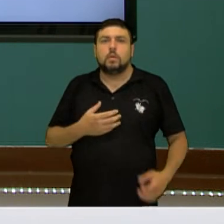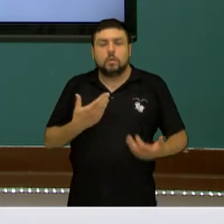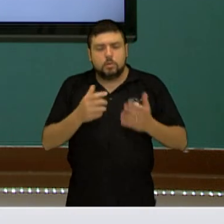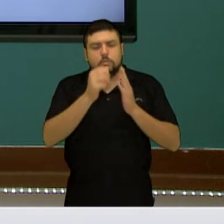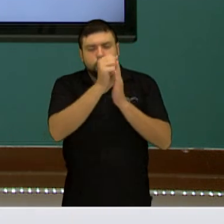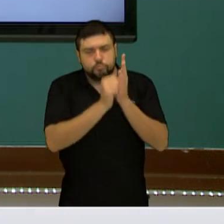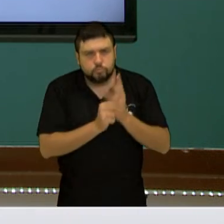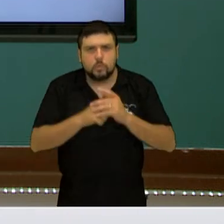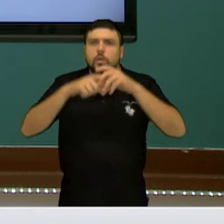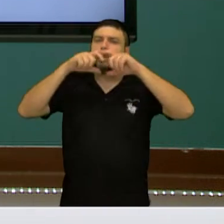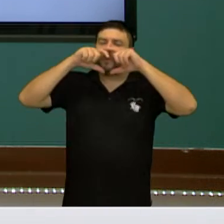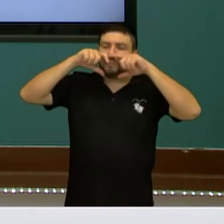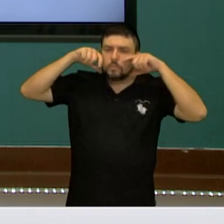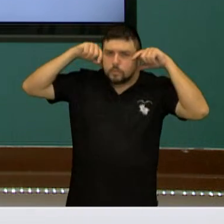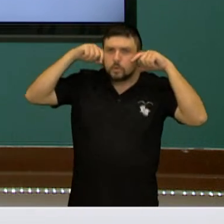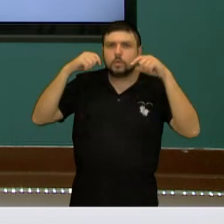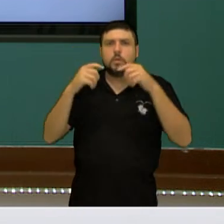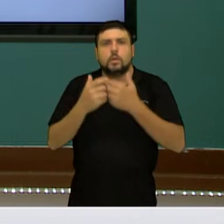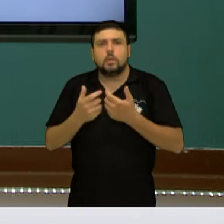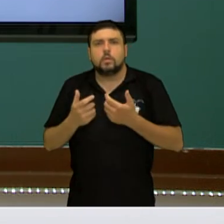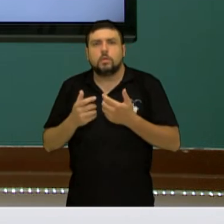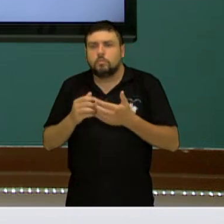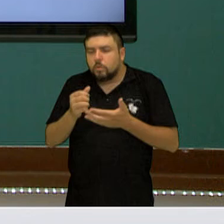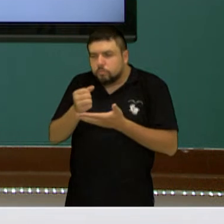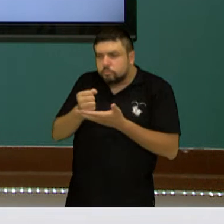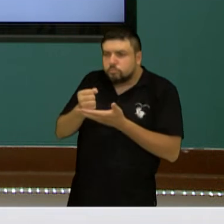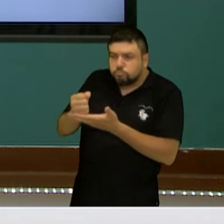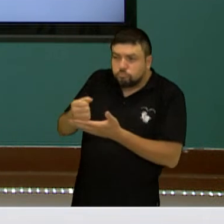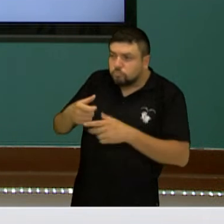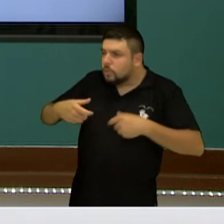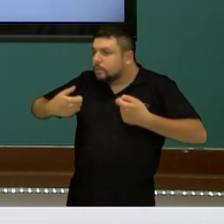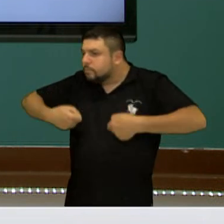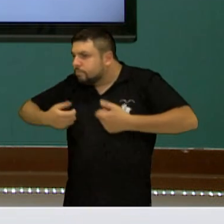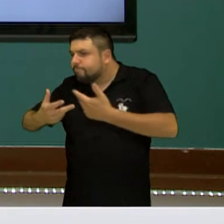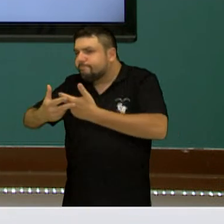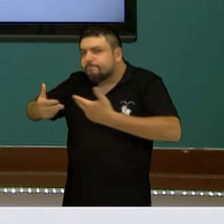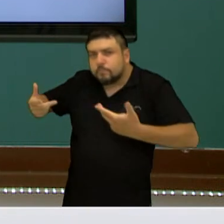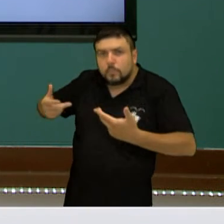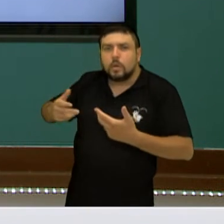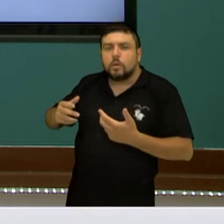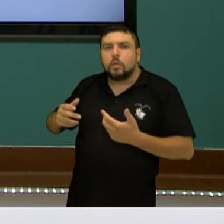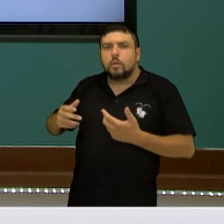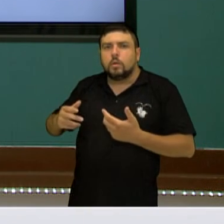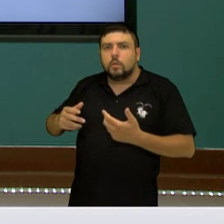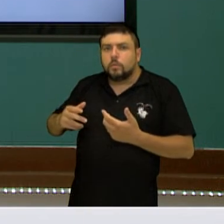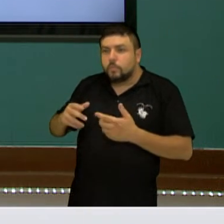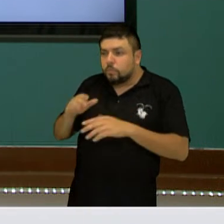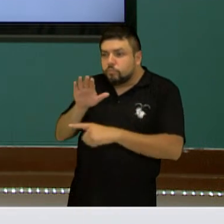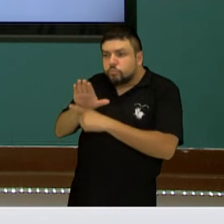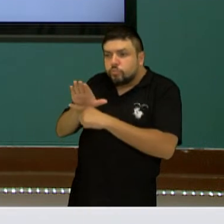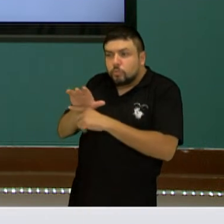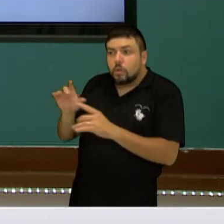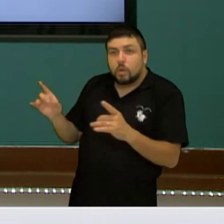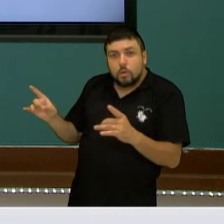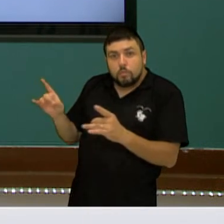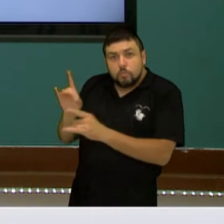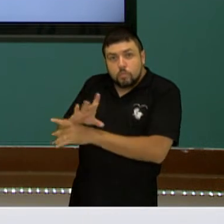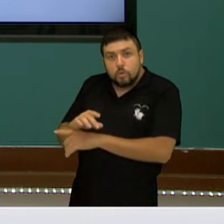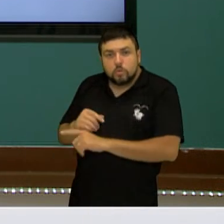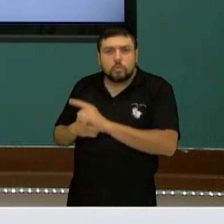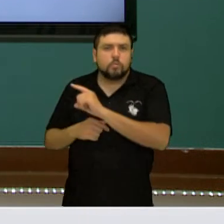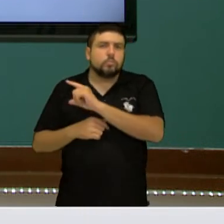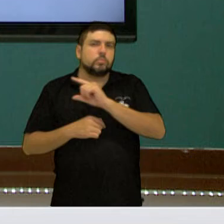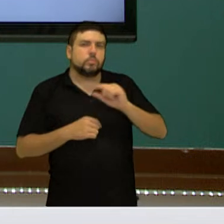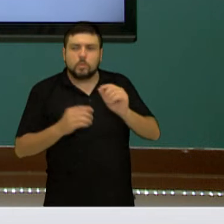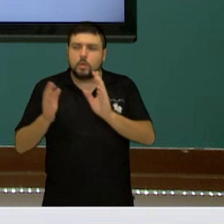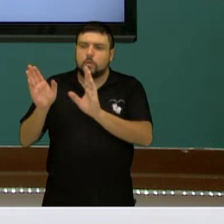usar máscara, ajuda o paciente no que for necessário e sai. Tira a máscara, tira a luva, álcool